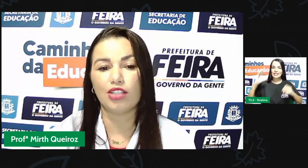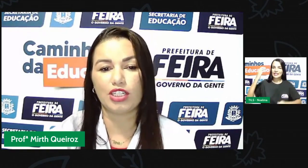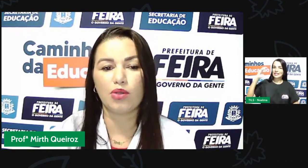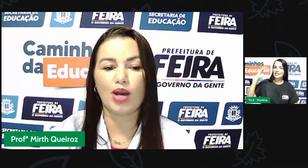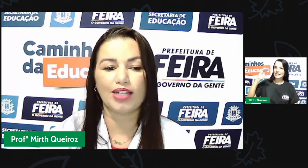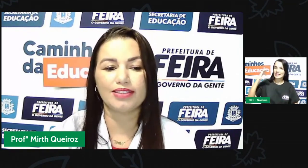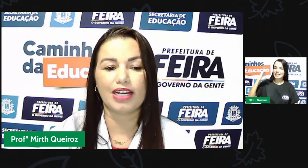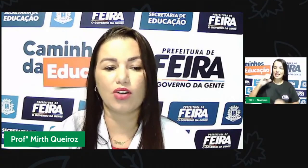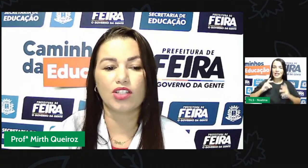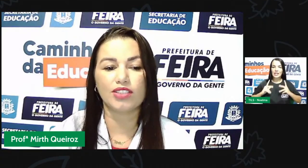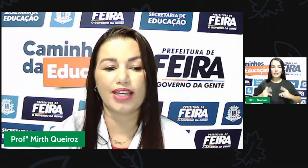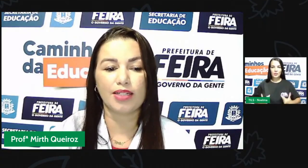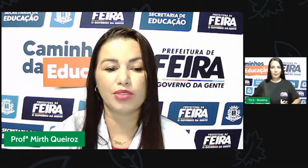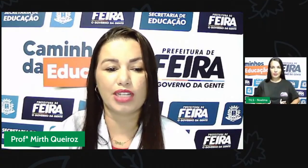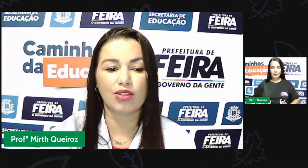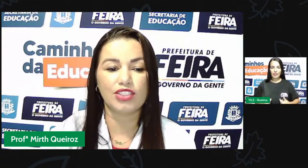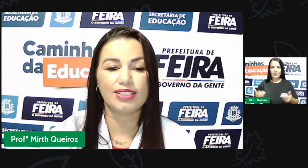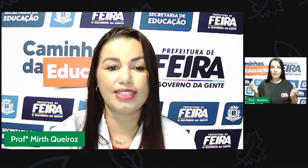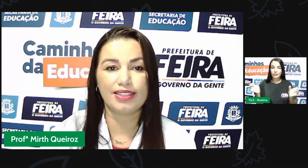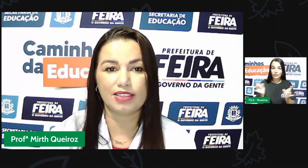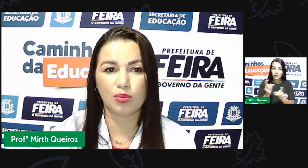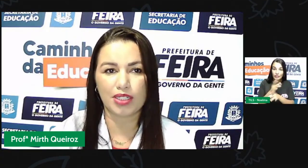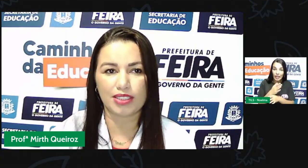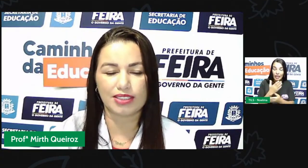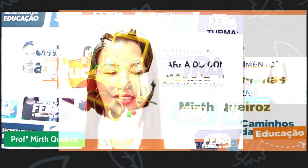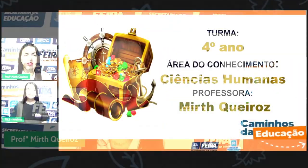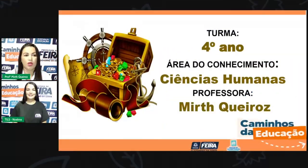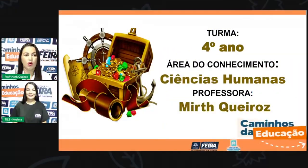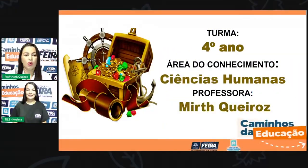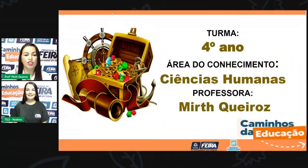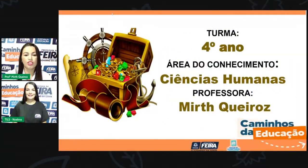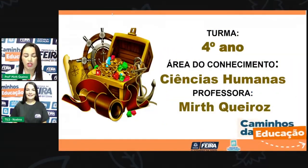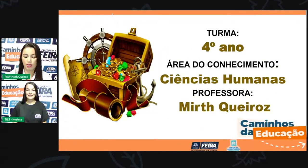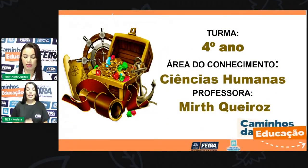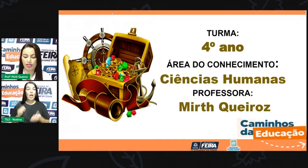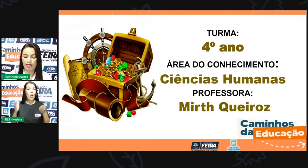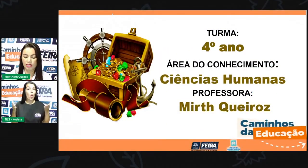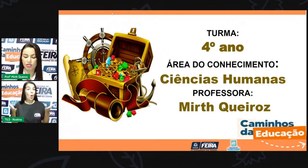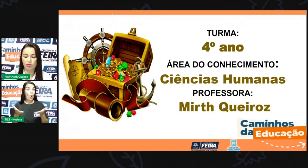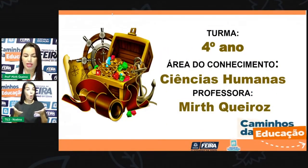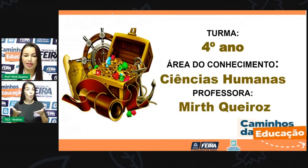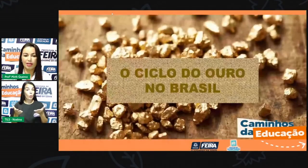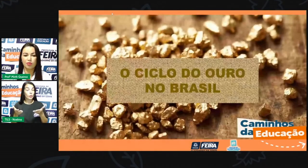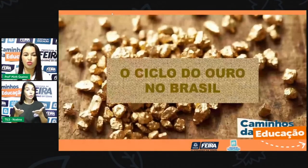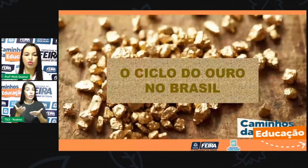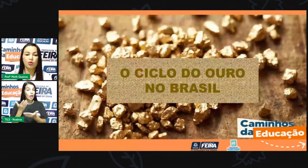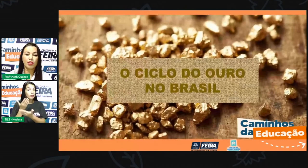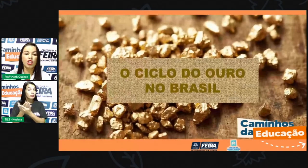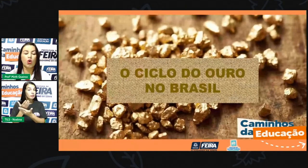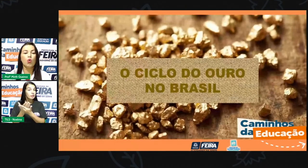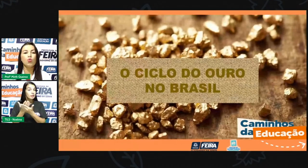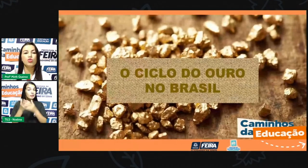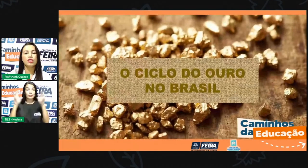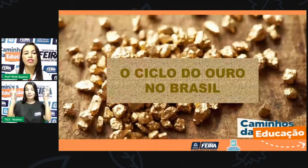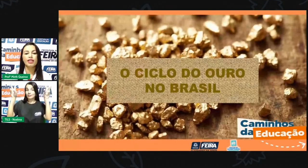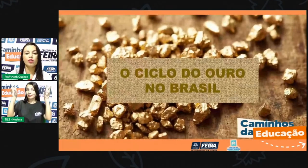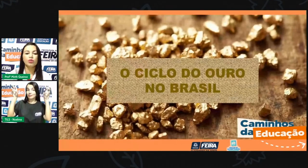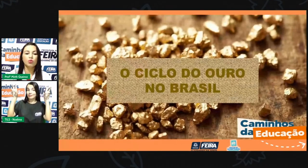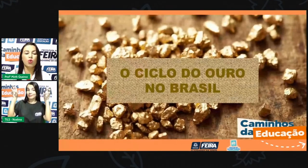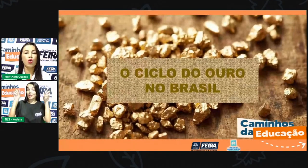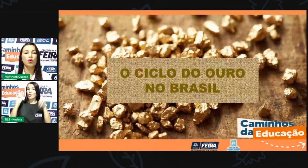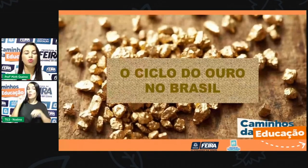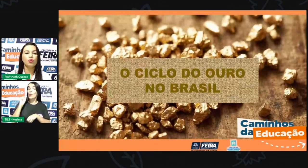aí de aula de linguagens, agora nós teremos a aula de ciências humanas. Hoje nós estudaremos sobre o